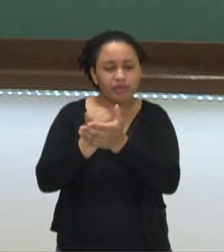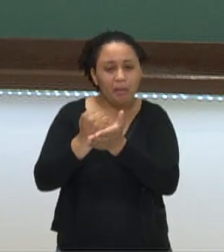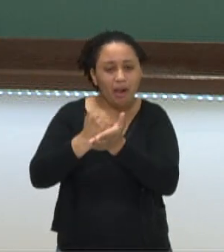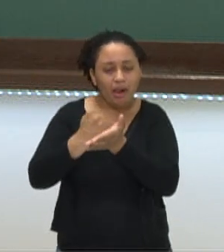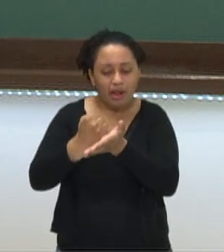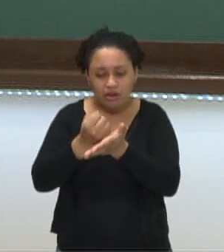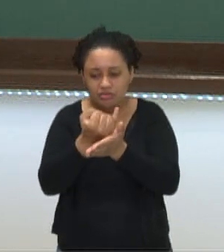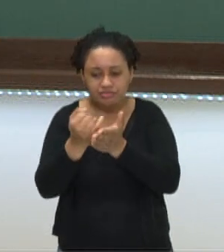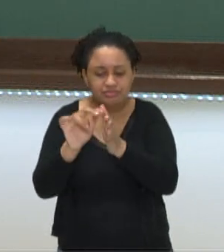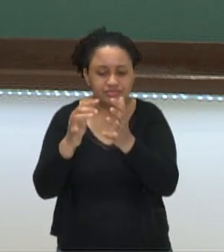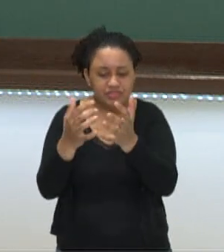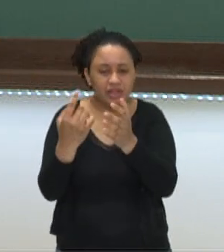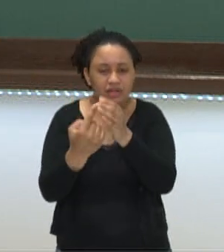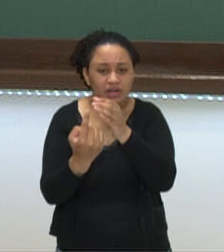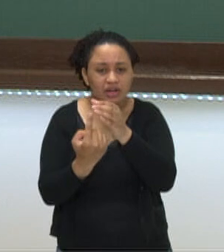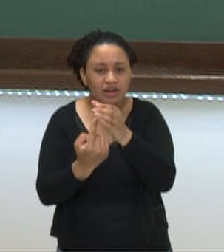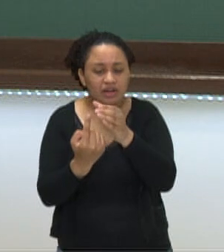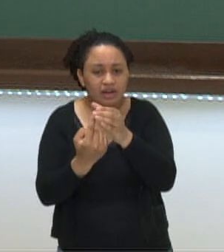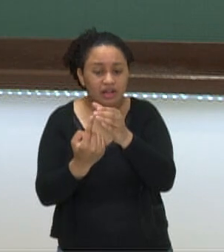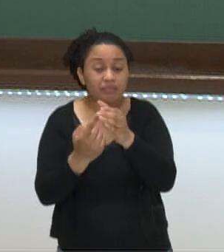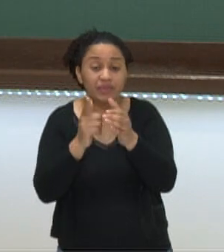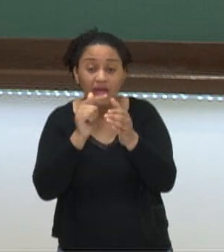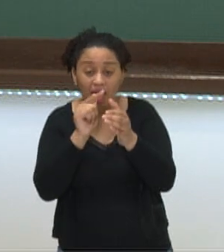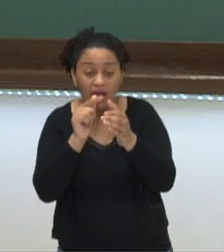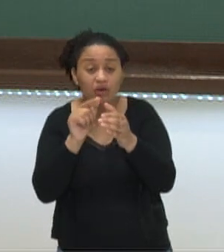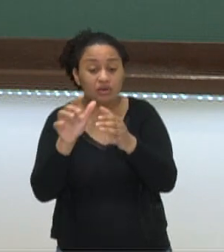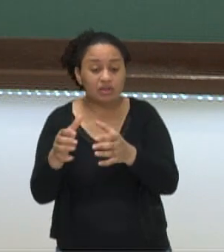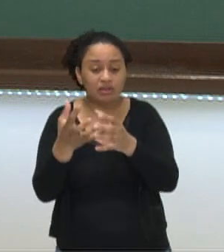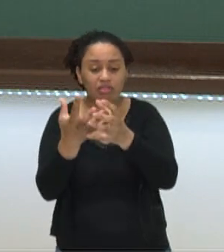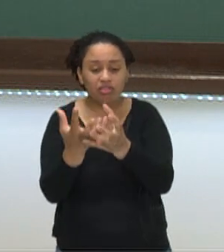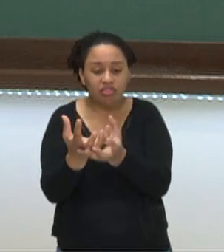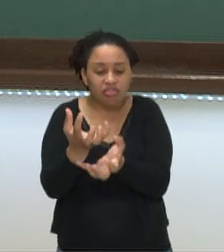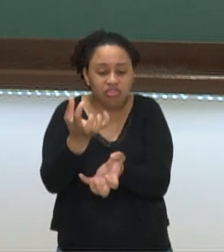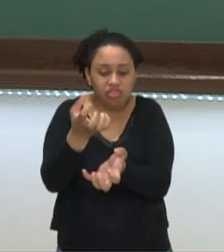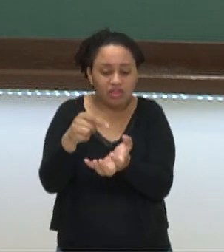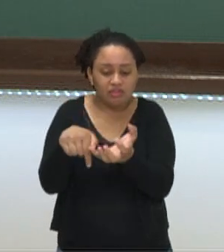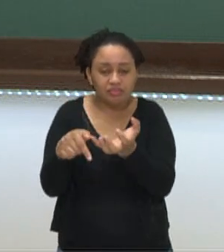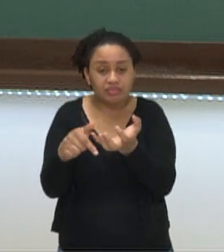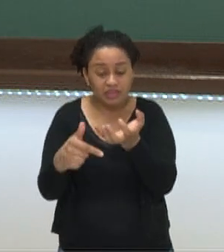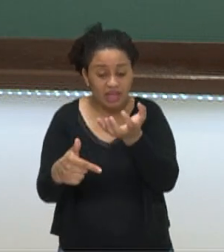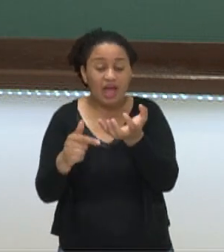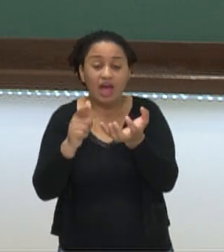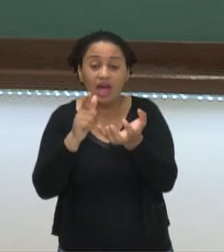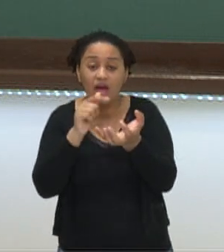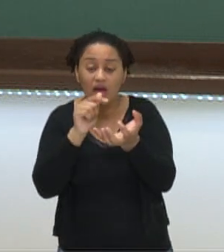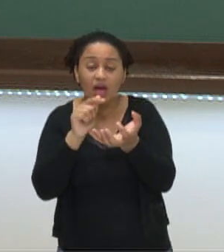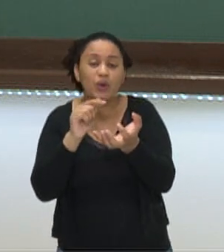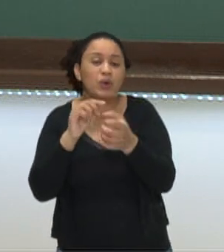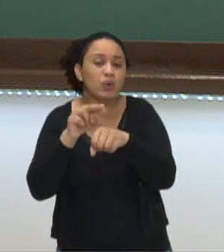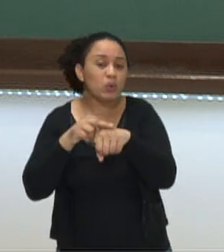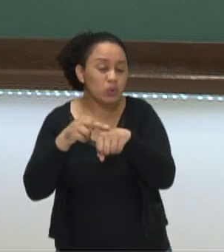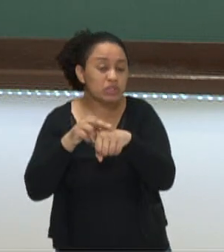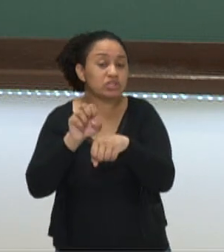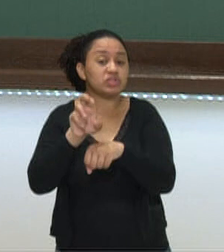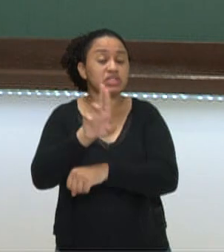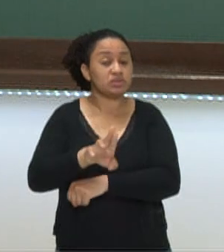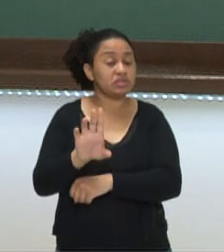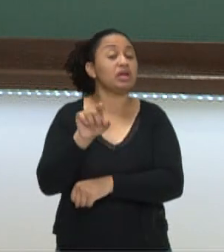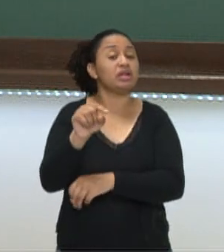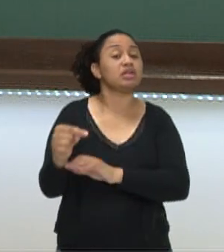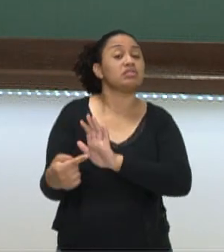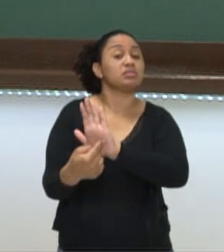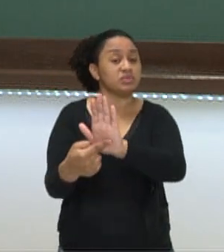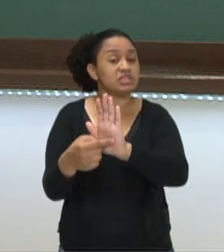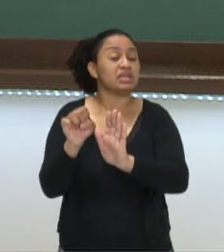roxo, bater no liquidificador com água e coar. Esse líquido roxo, se você usar ele, ele é um indicador